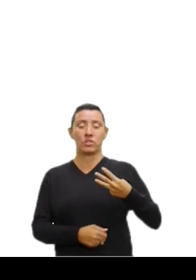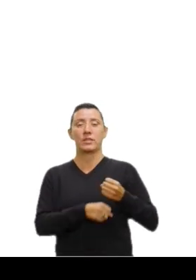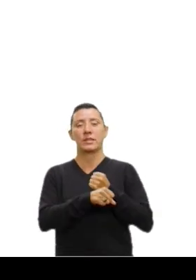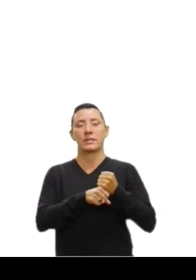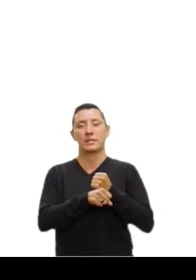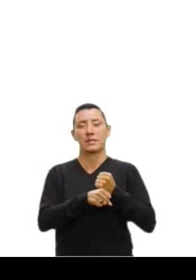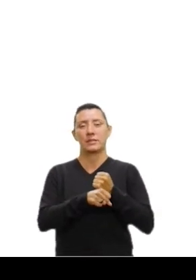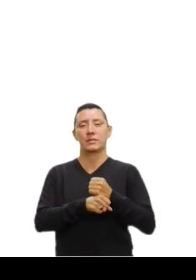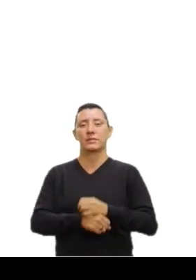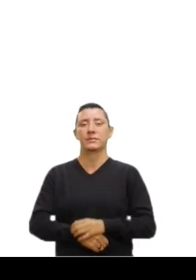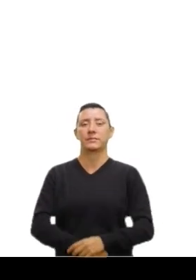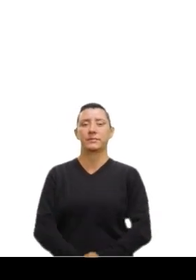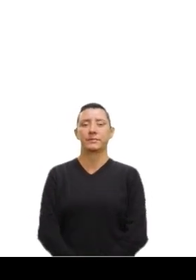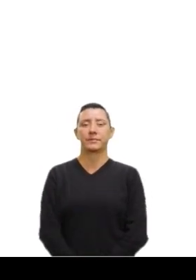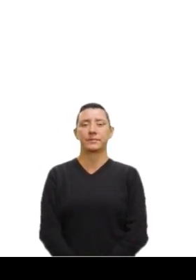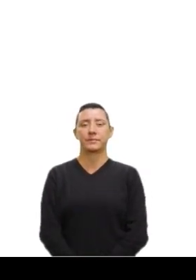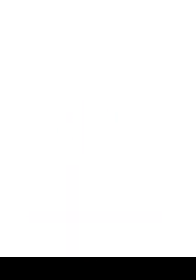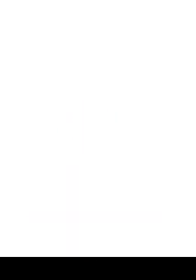anos